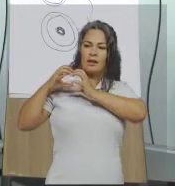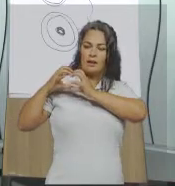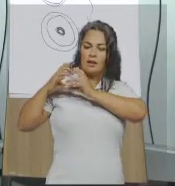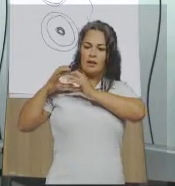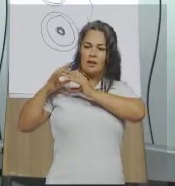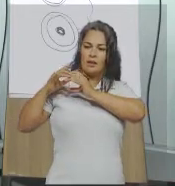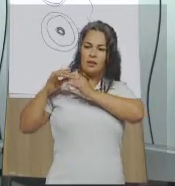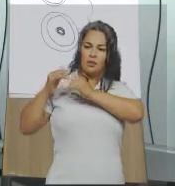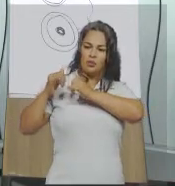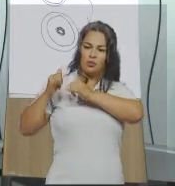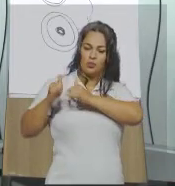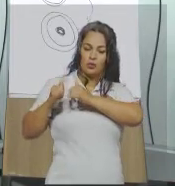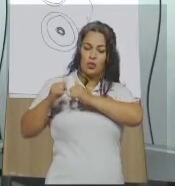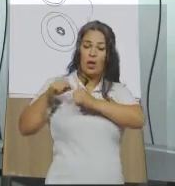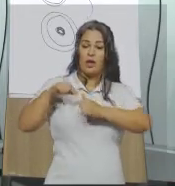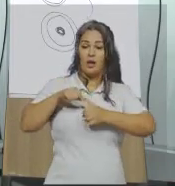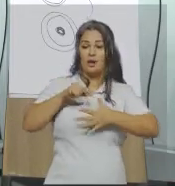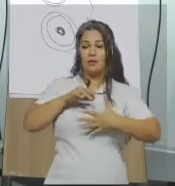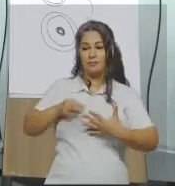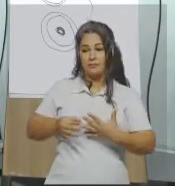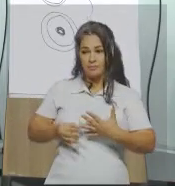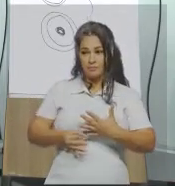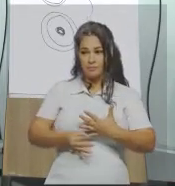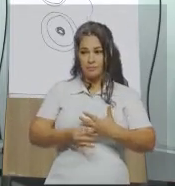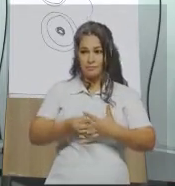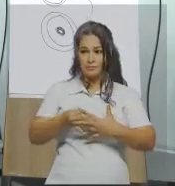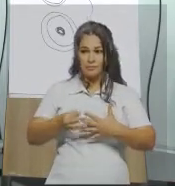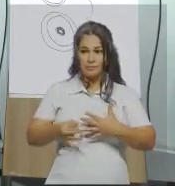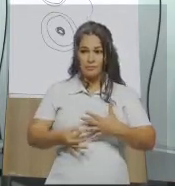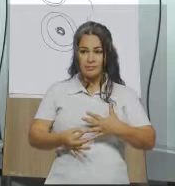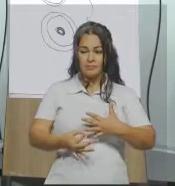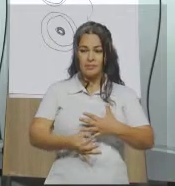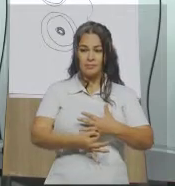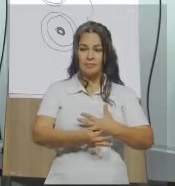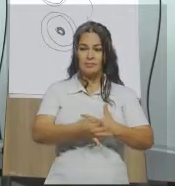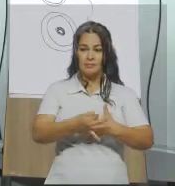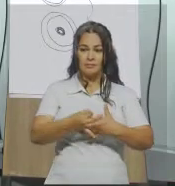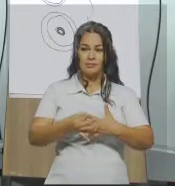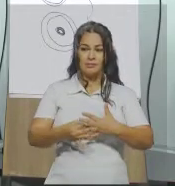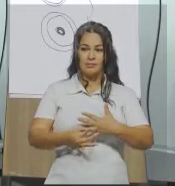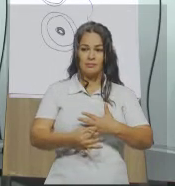é fundamental, ela acaba tendo um papel nos dois sistemas.